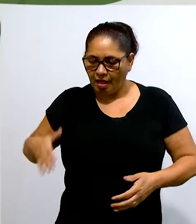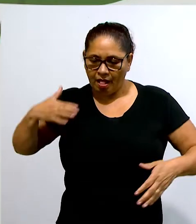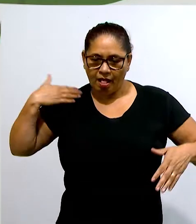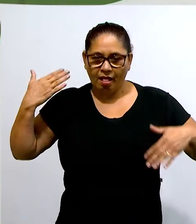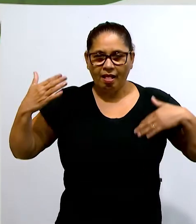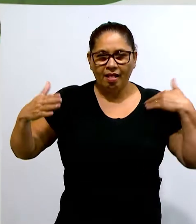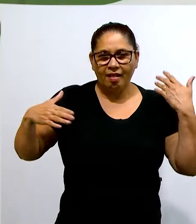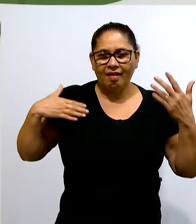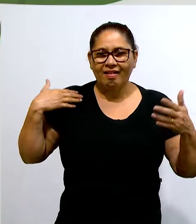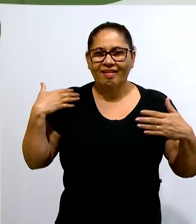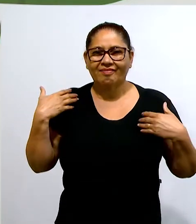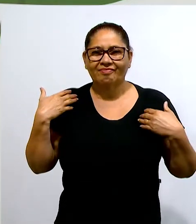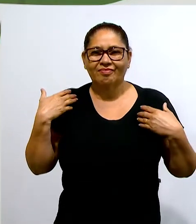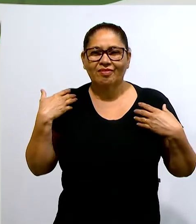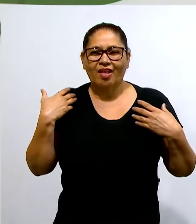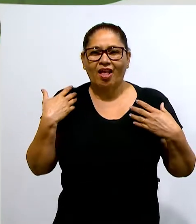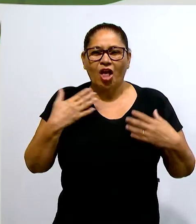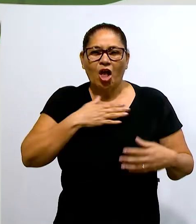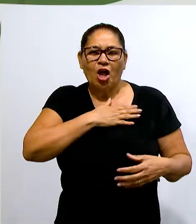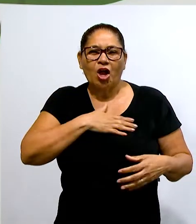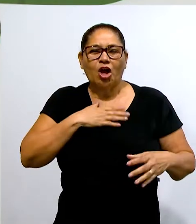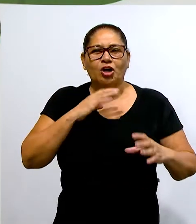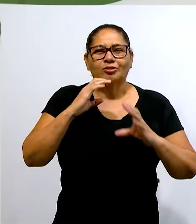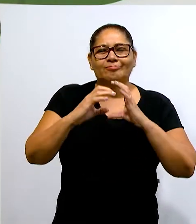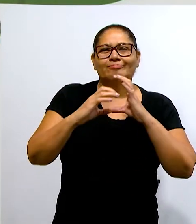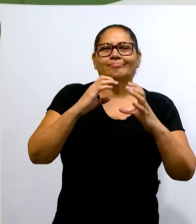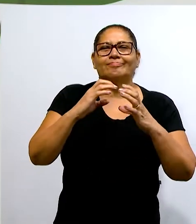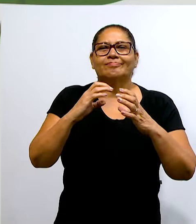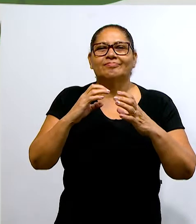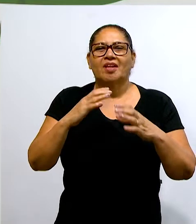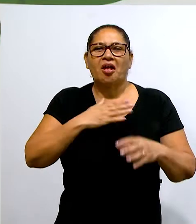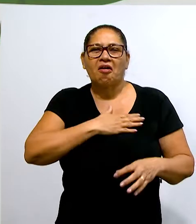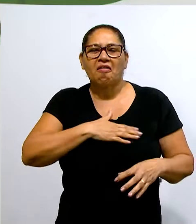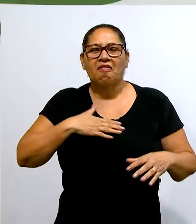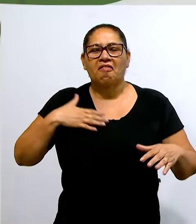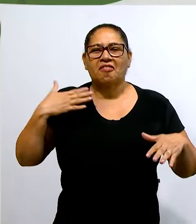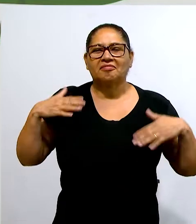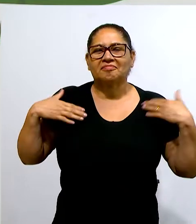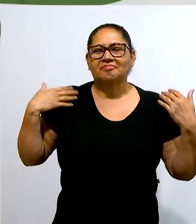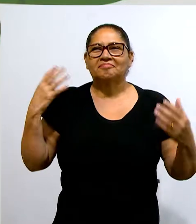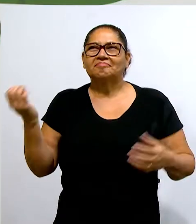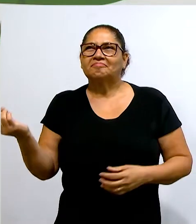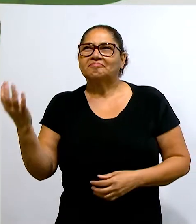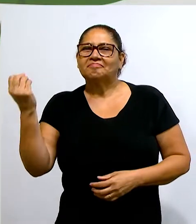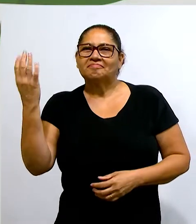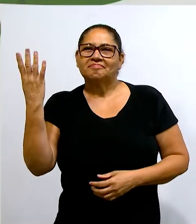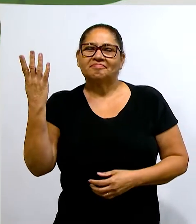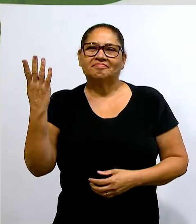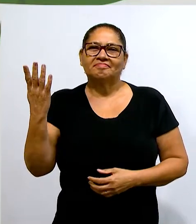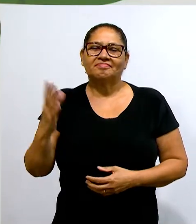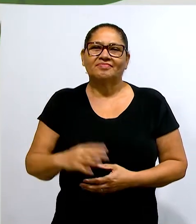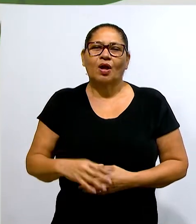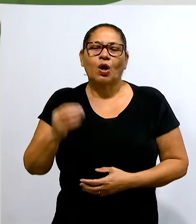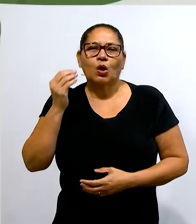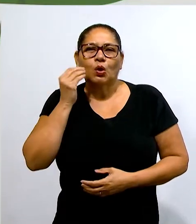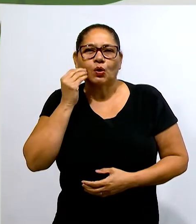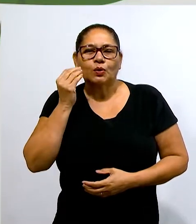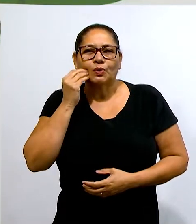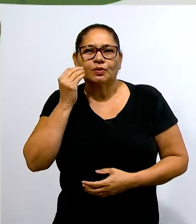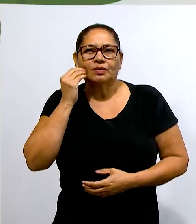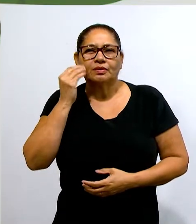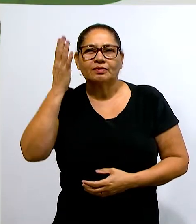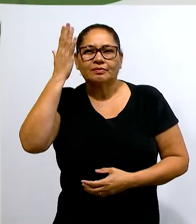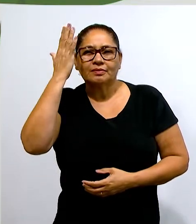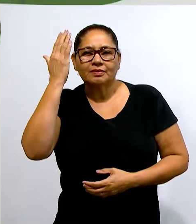alegre, comunicativa, gosto de passear, de viajar, gosto de experimentar